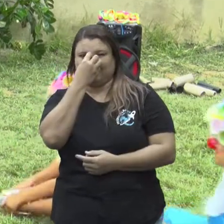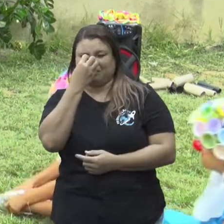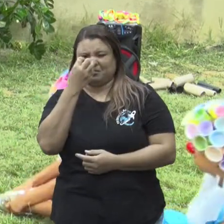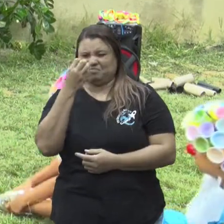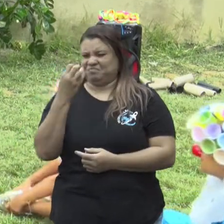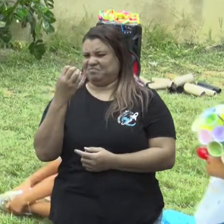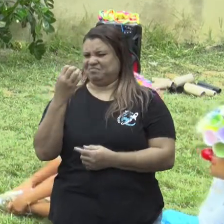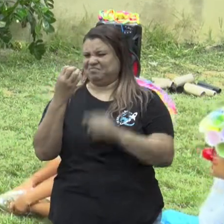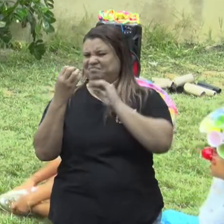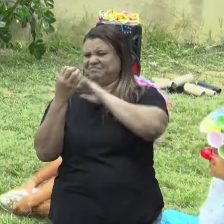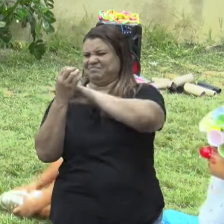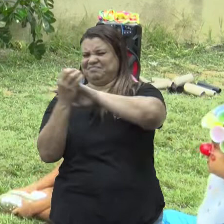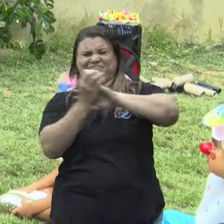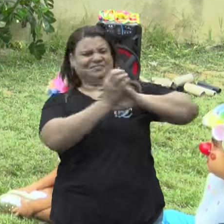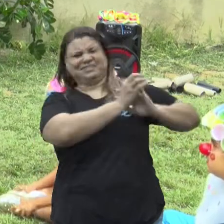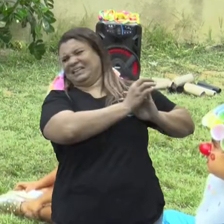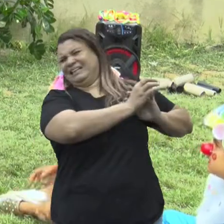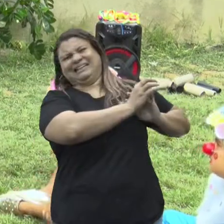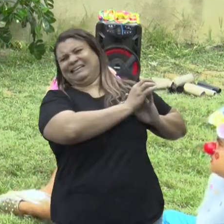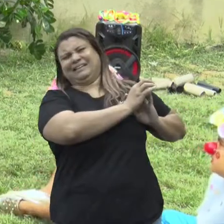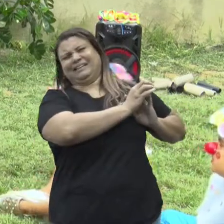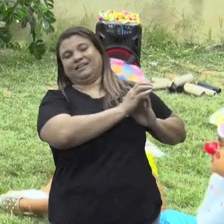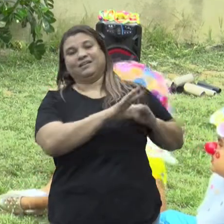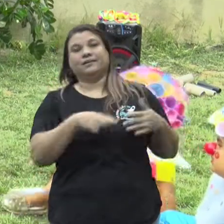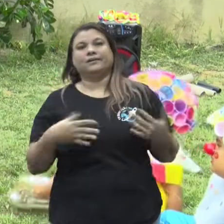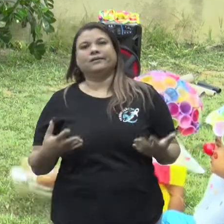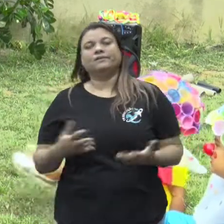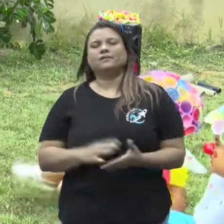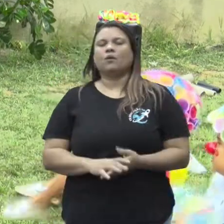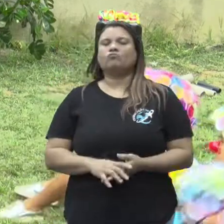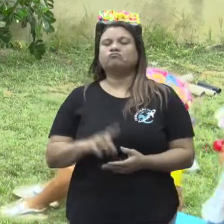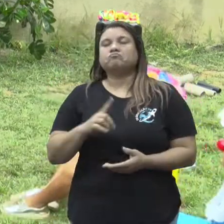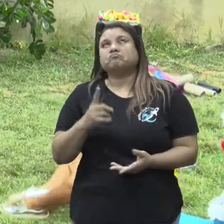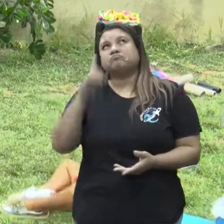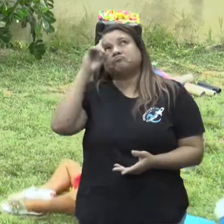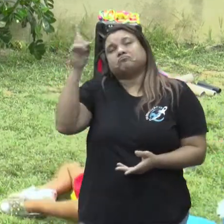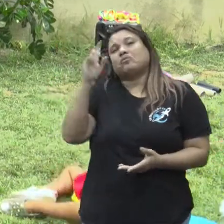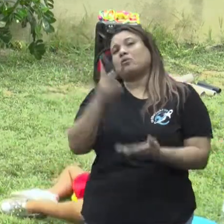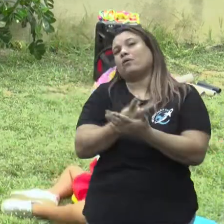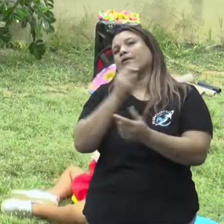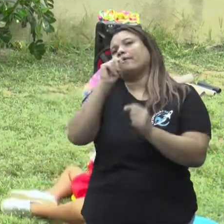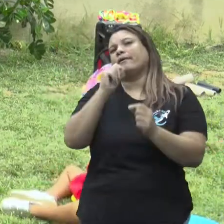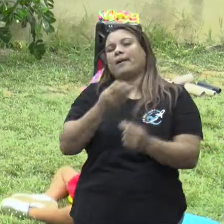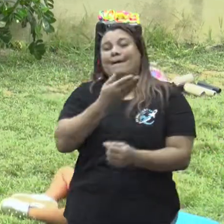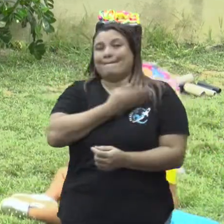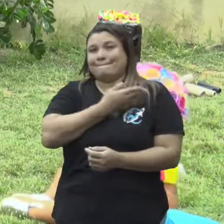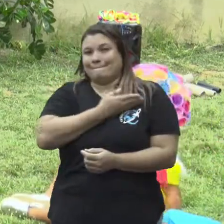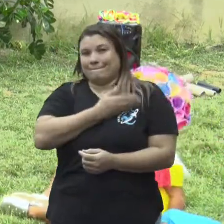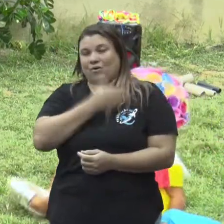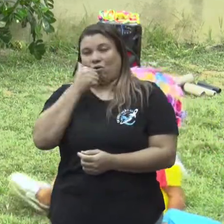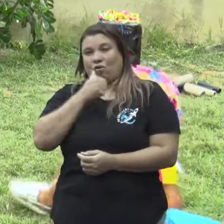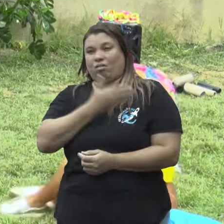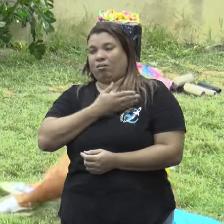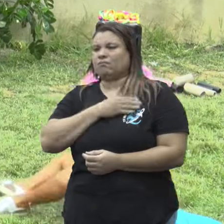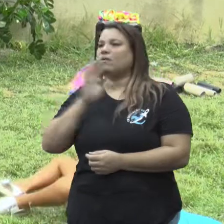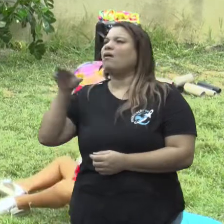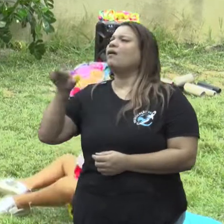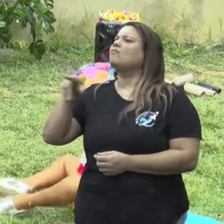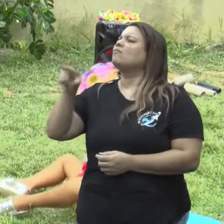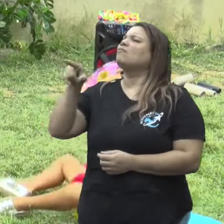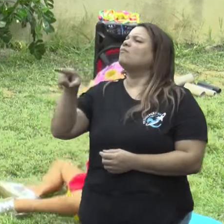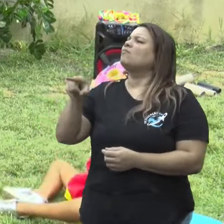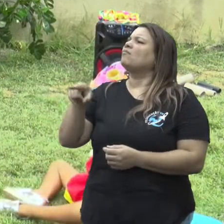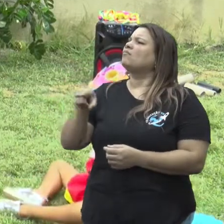aí, a amiguinha do palhaço perguntou, mas palhaço Pirulito, por que que você chora